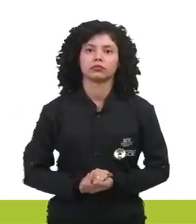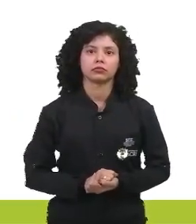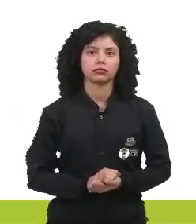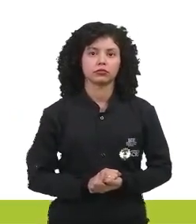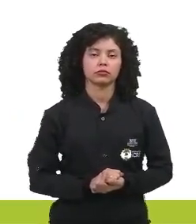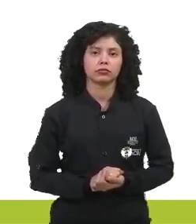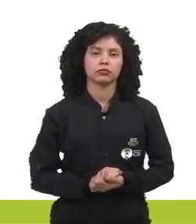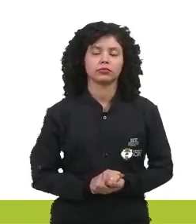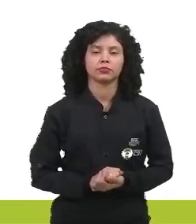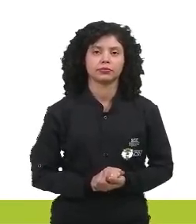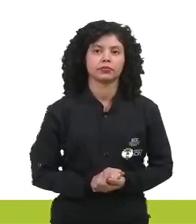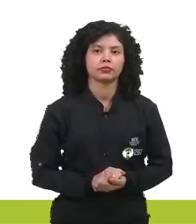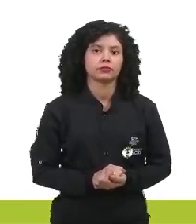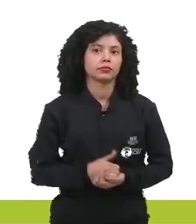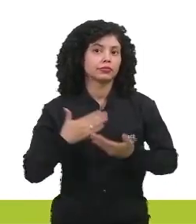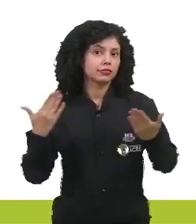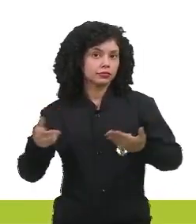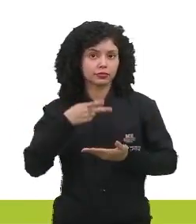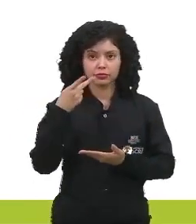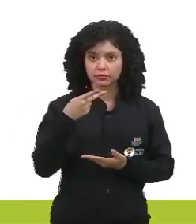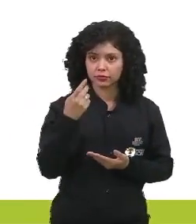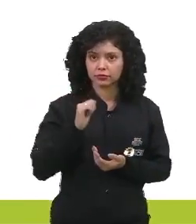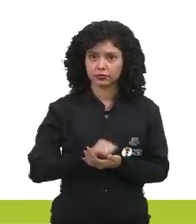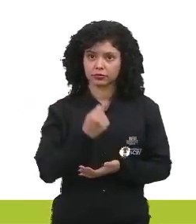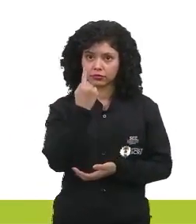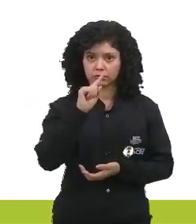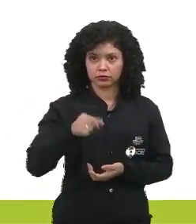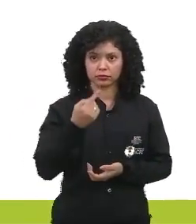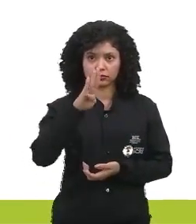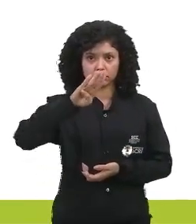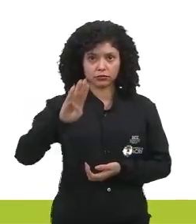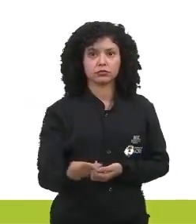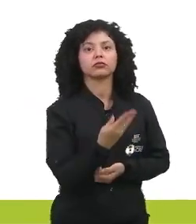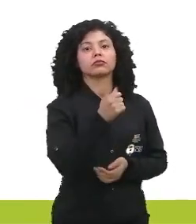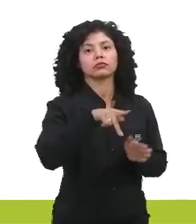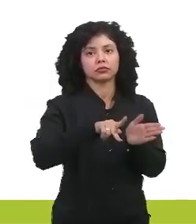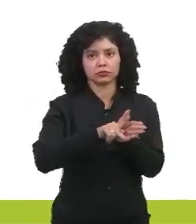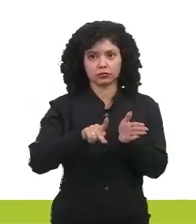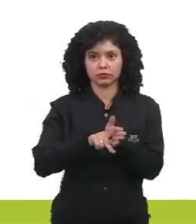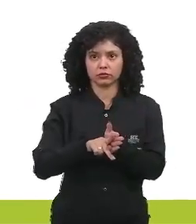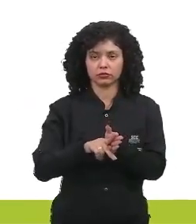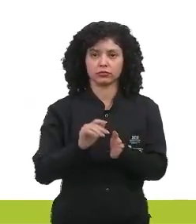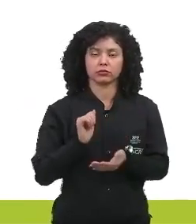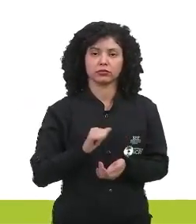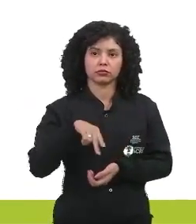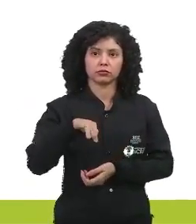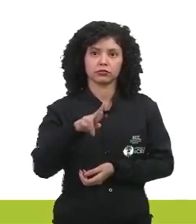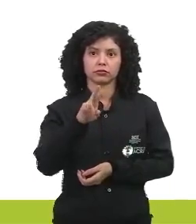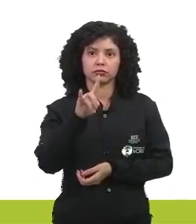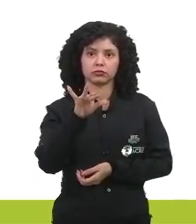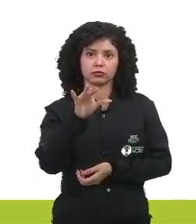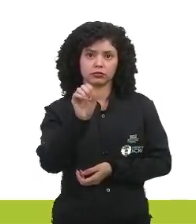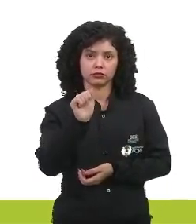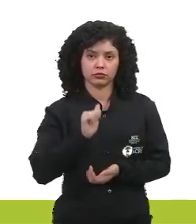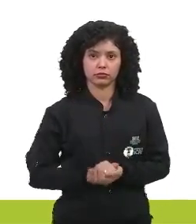o mandarim, que é falado por 1,1 bilhão de nativos. Observe aí